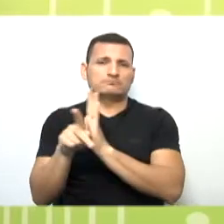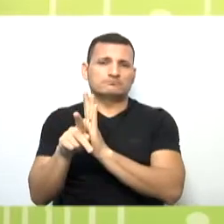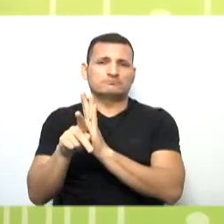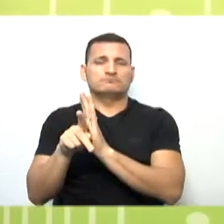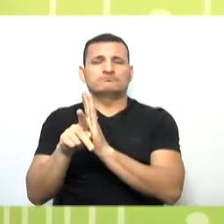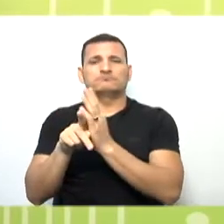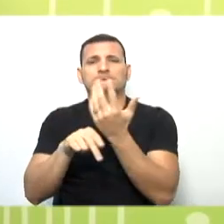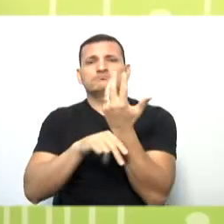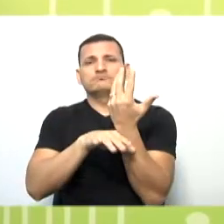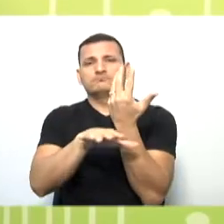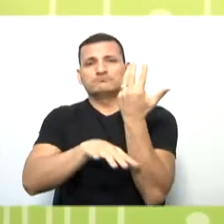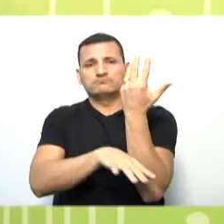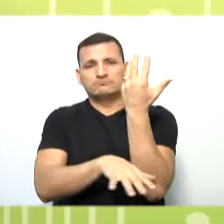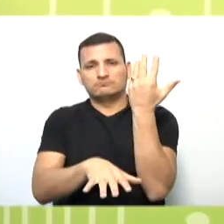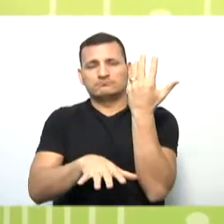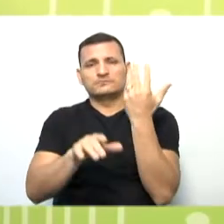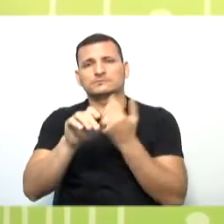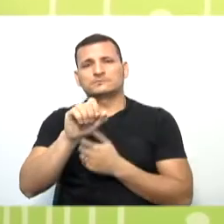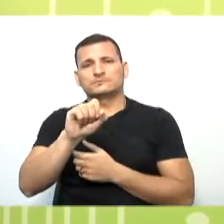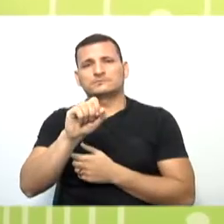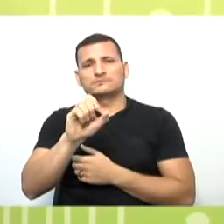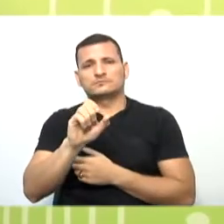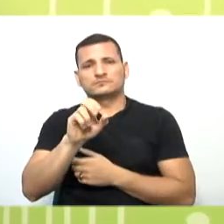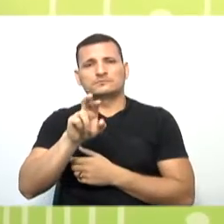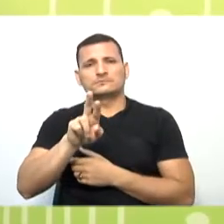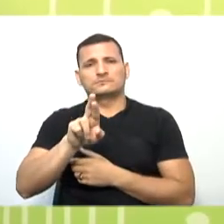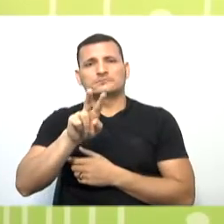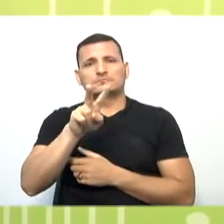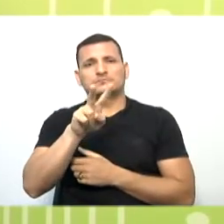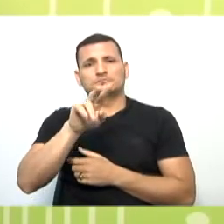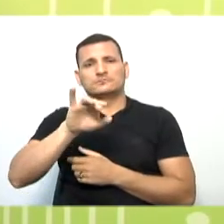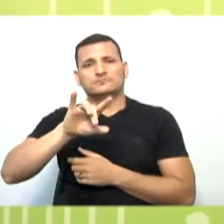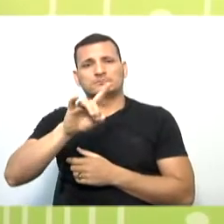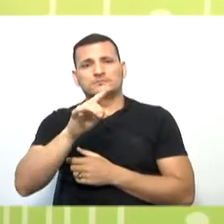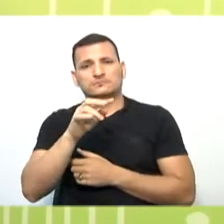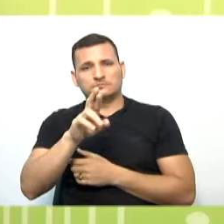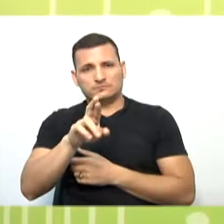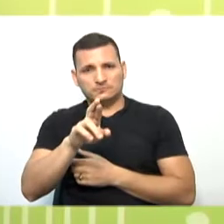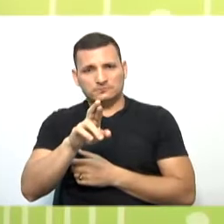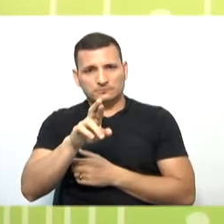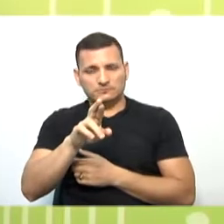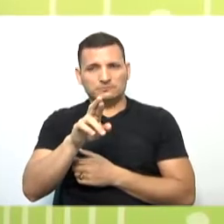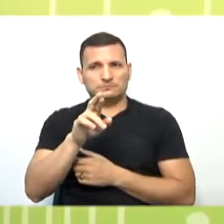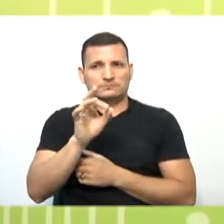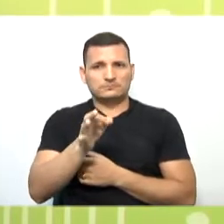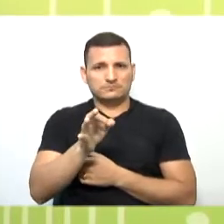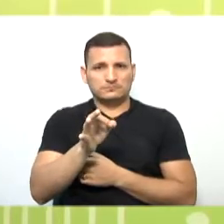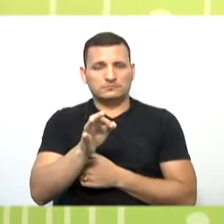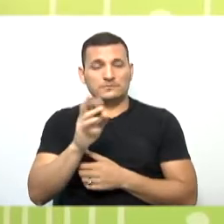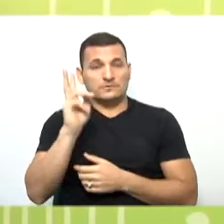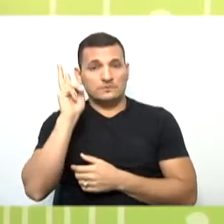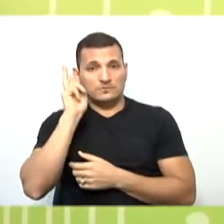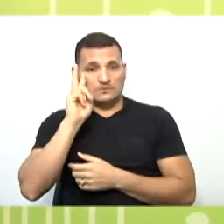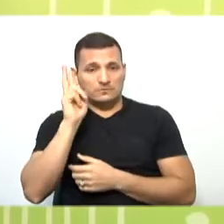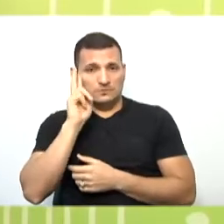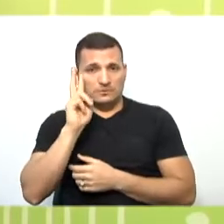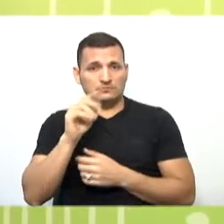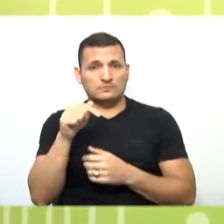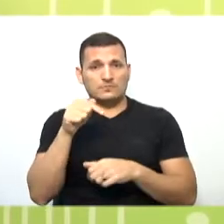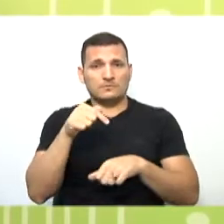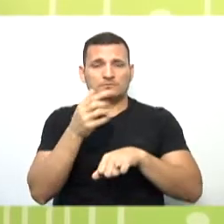lado do servidor, é onde realmente a página vai funcionar, certo? Lembrando, essa